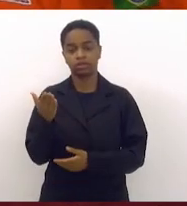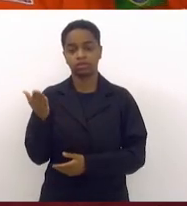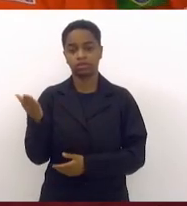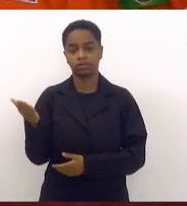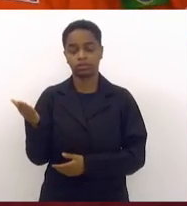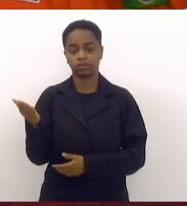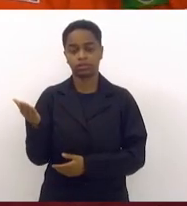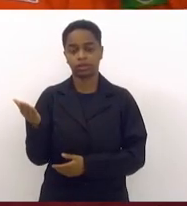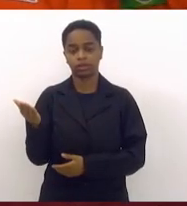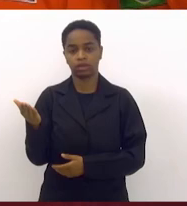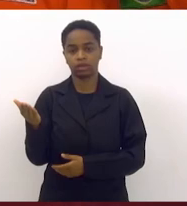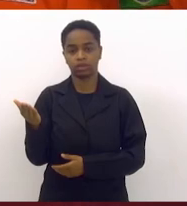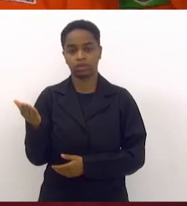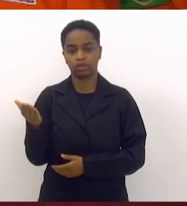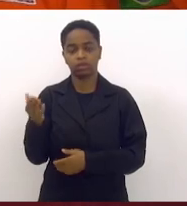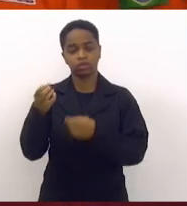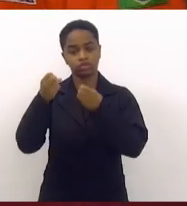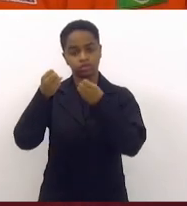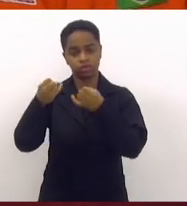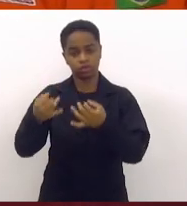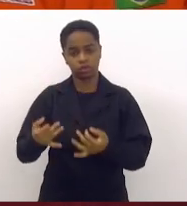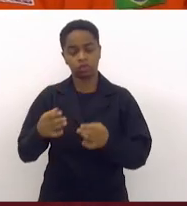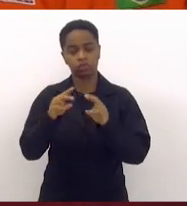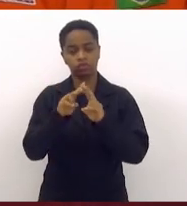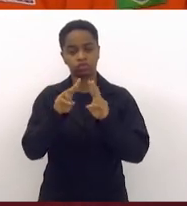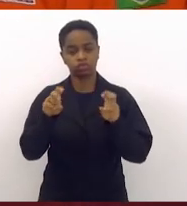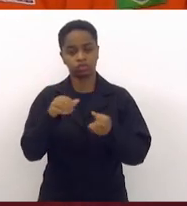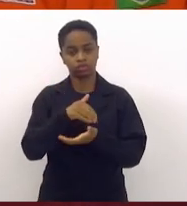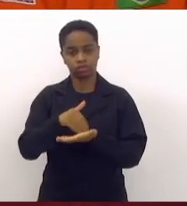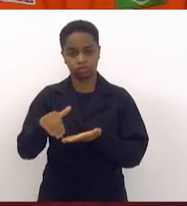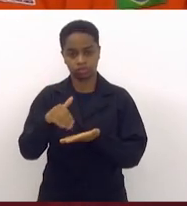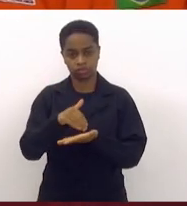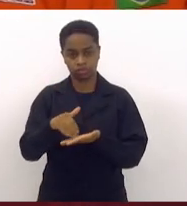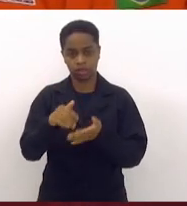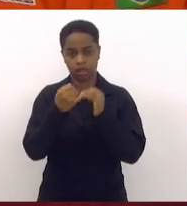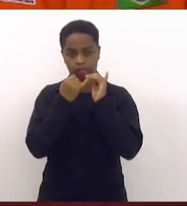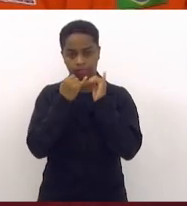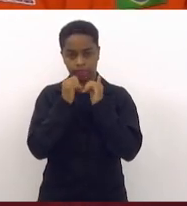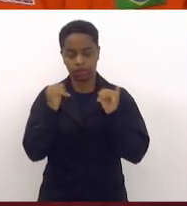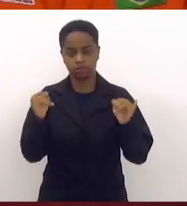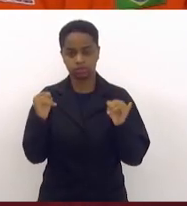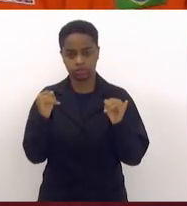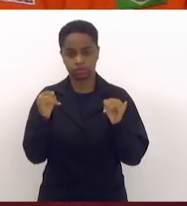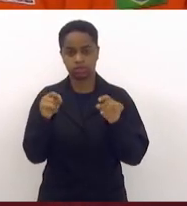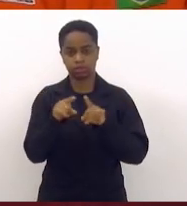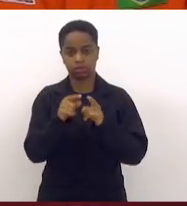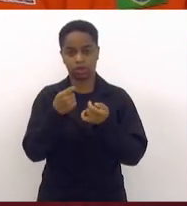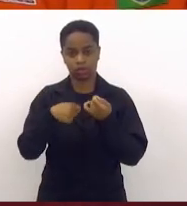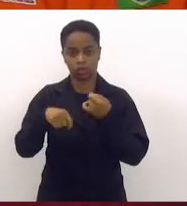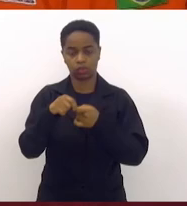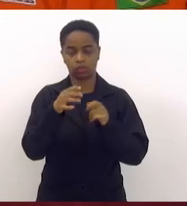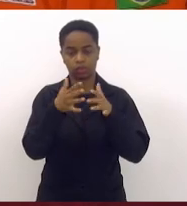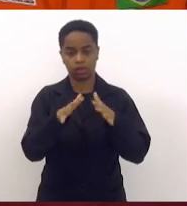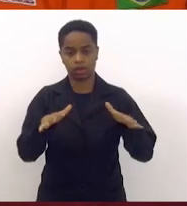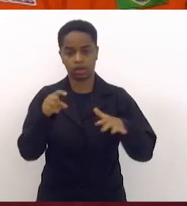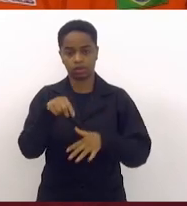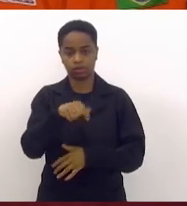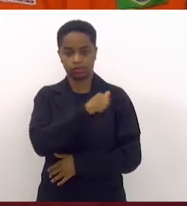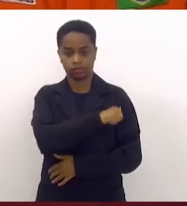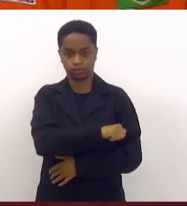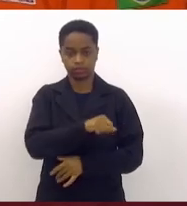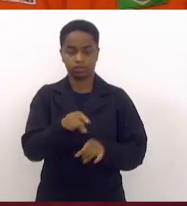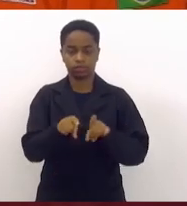a tranquilidade de explicar sobre a secretaria de energia e economia doada aqui do Estado do Rio de Janeiro o